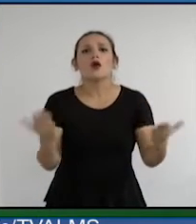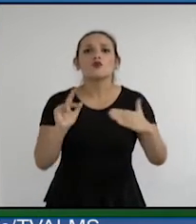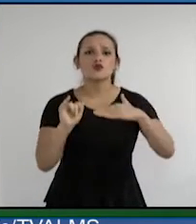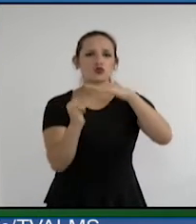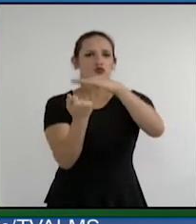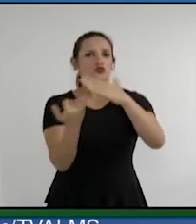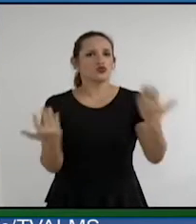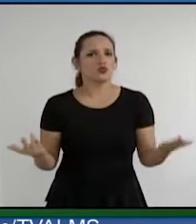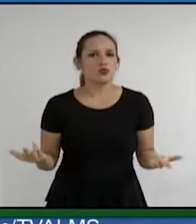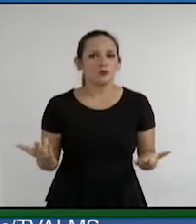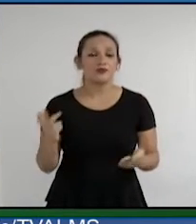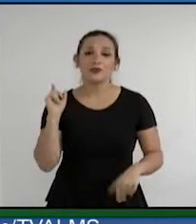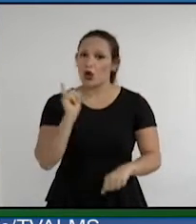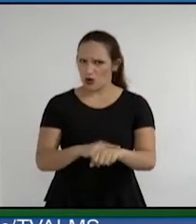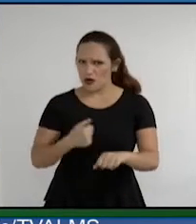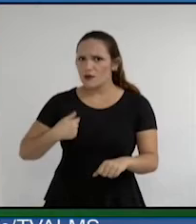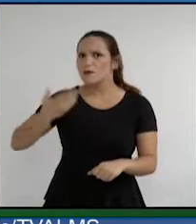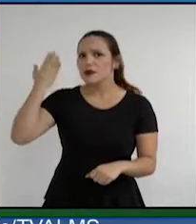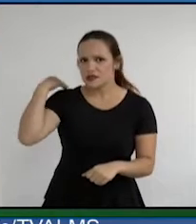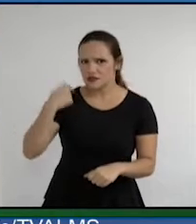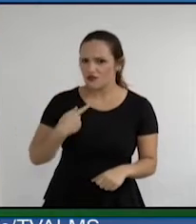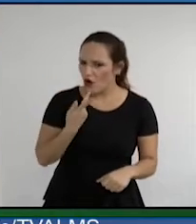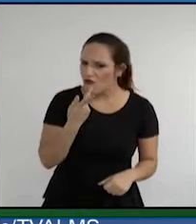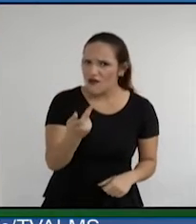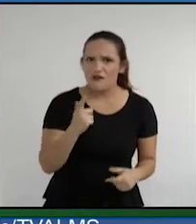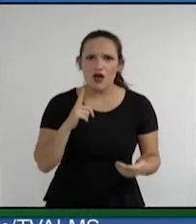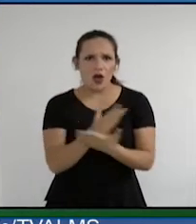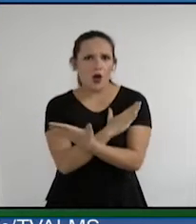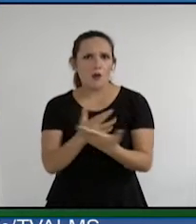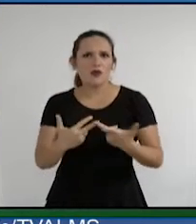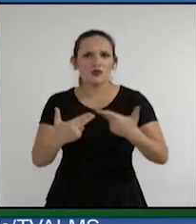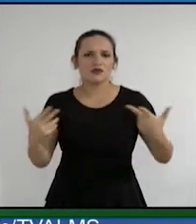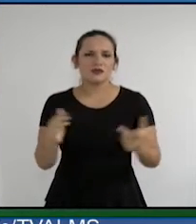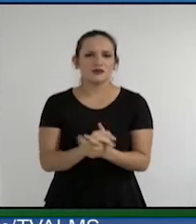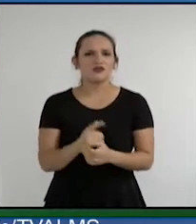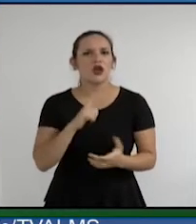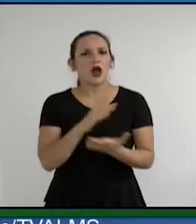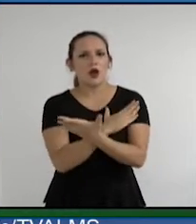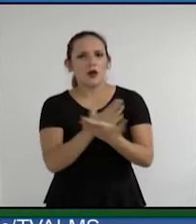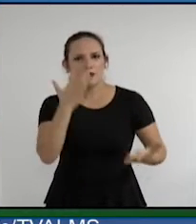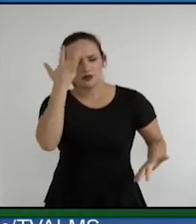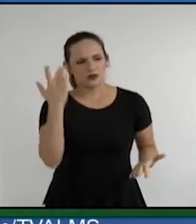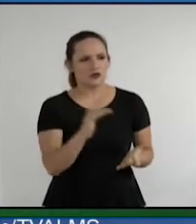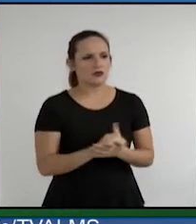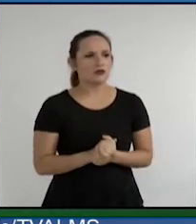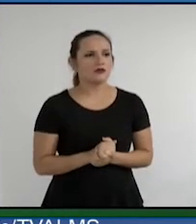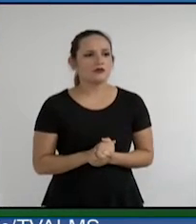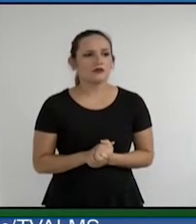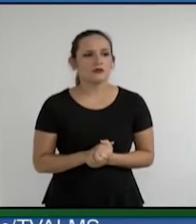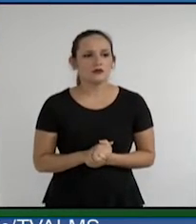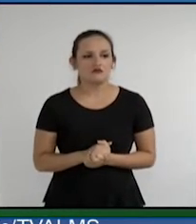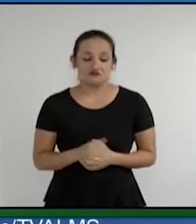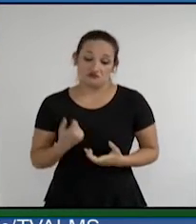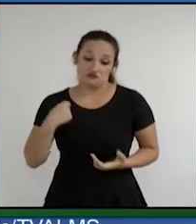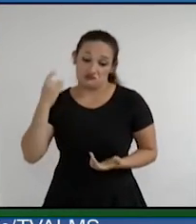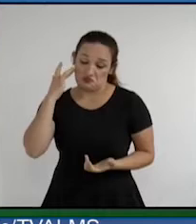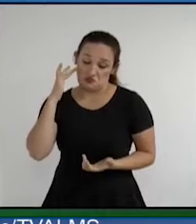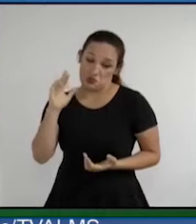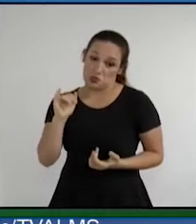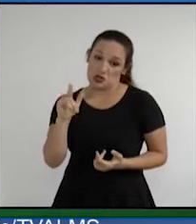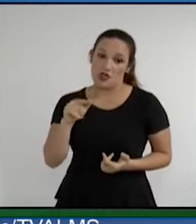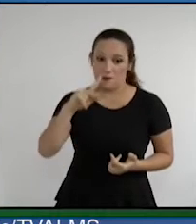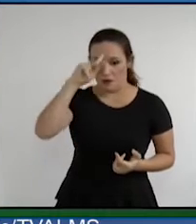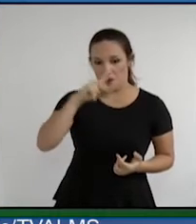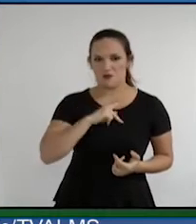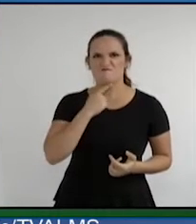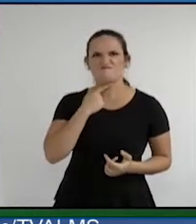E quando a gente falava isso, em determinados momentos, tinha alguns que eu não sei se por vontade própria ou